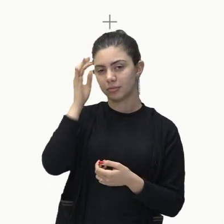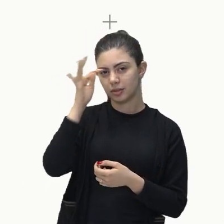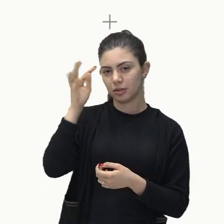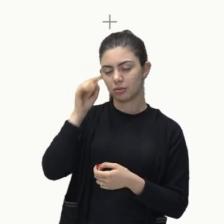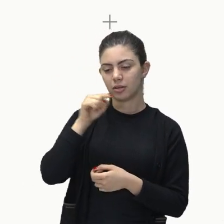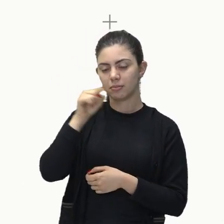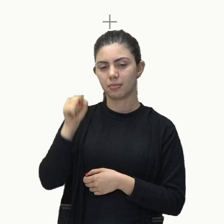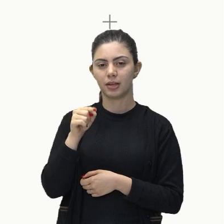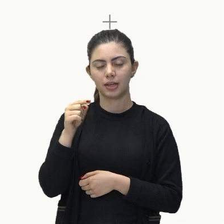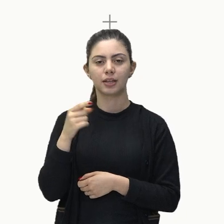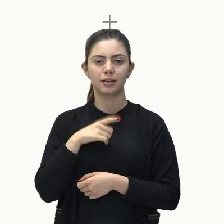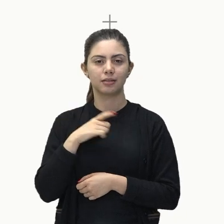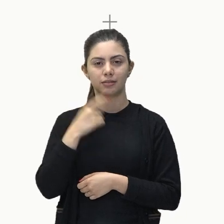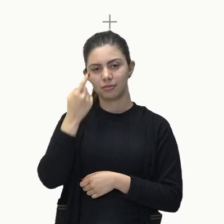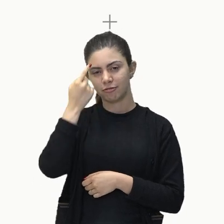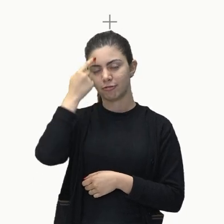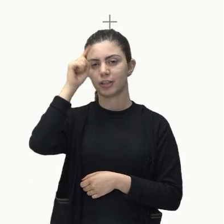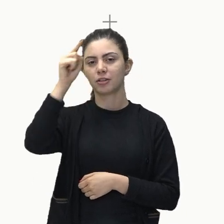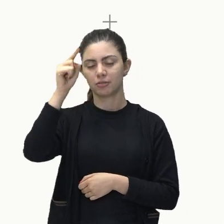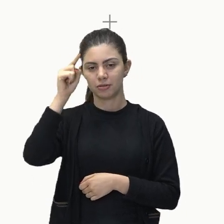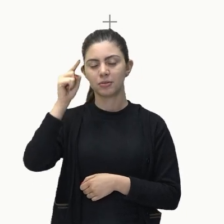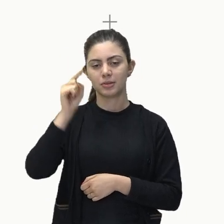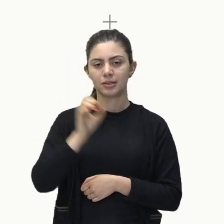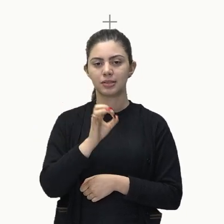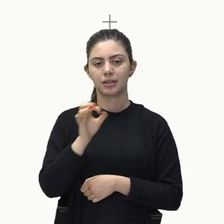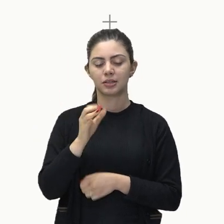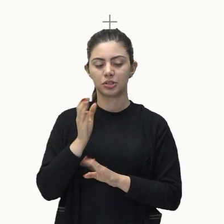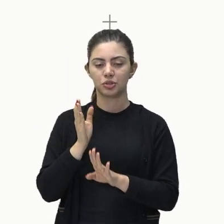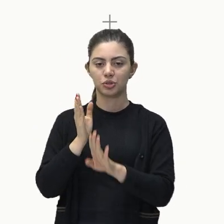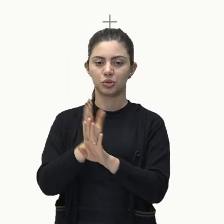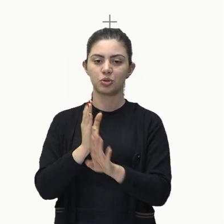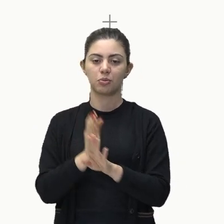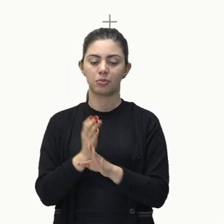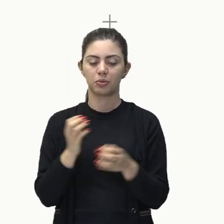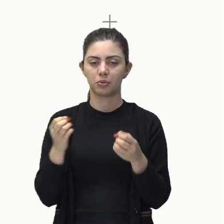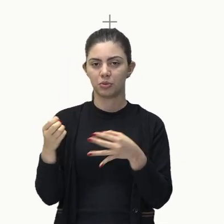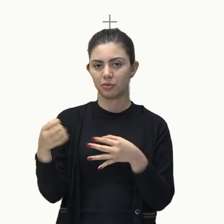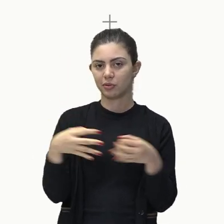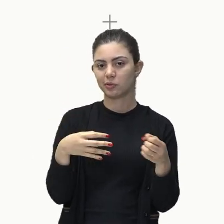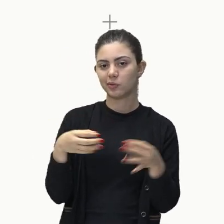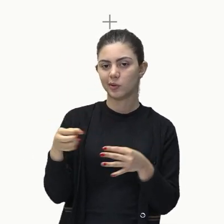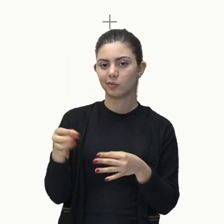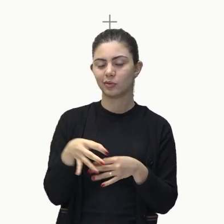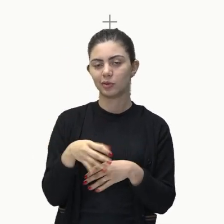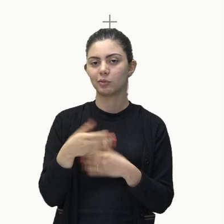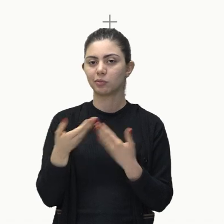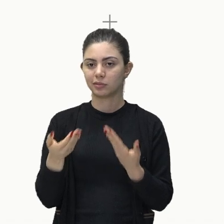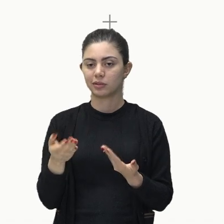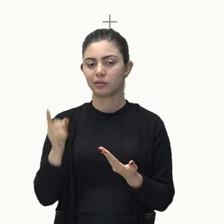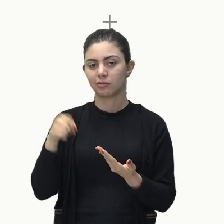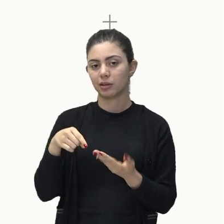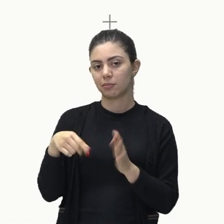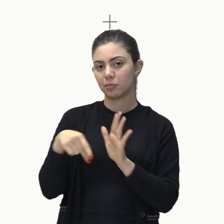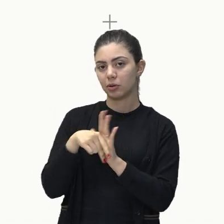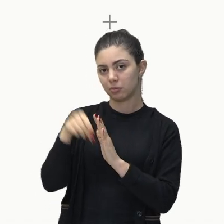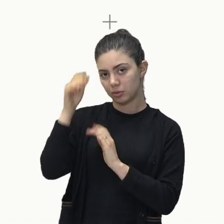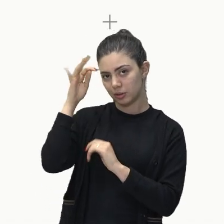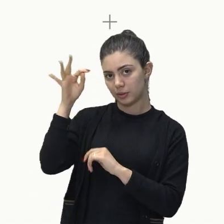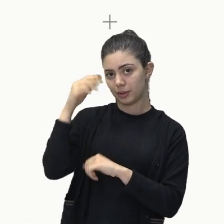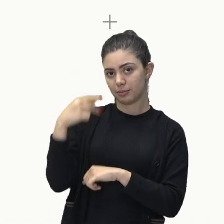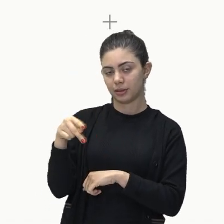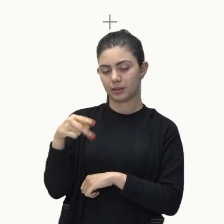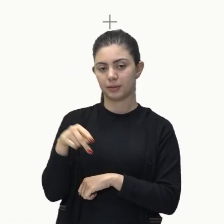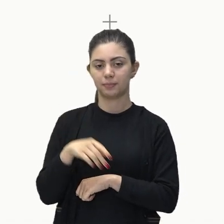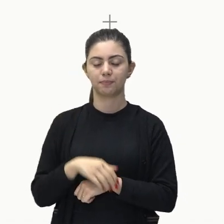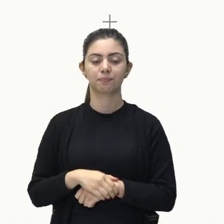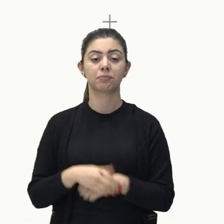falou eureka lá, que tinha descoberto coisas lá sobre a questão do seu teorema. Então ele diz